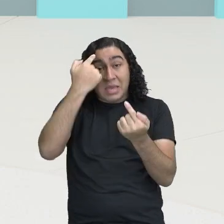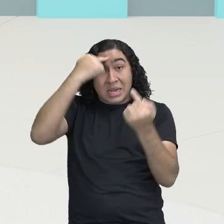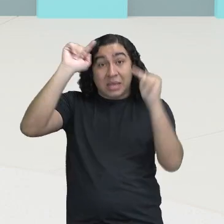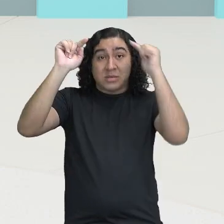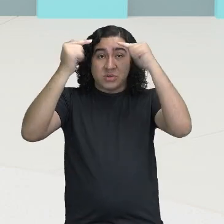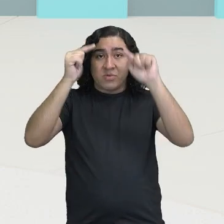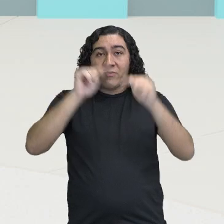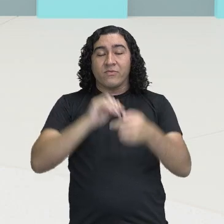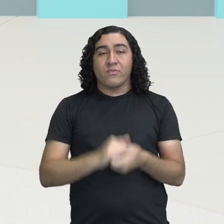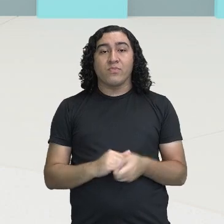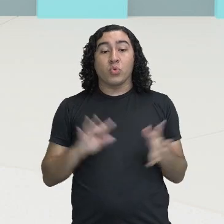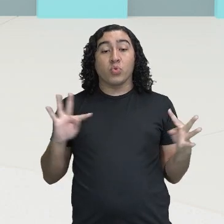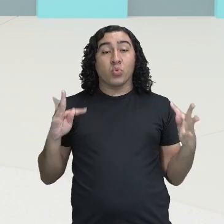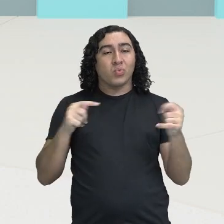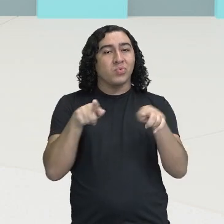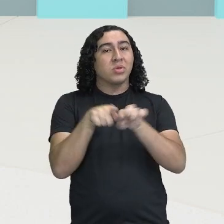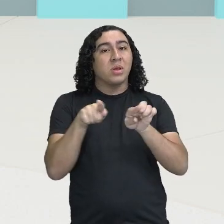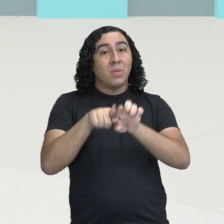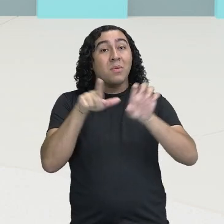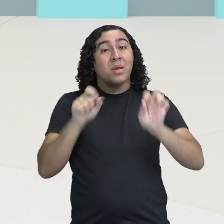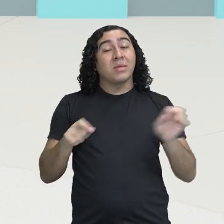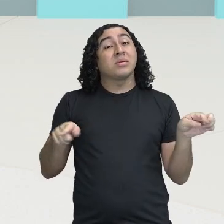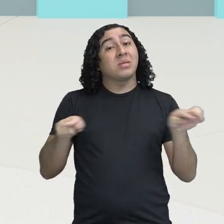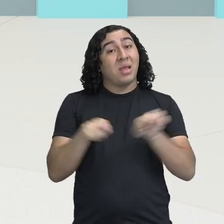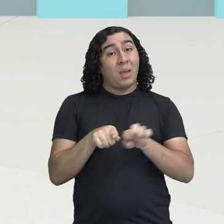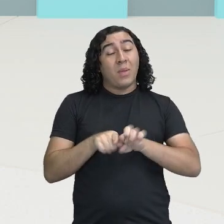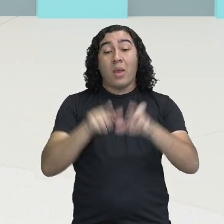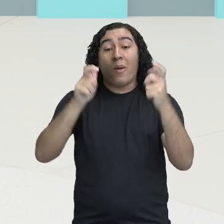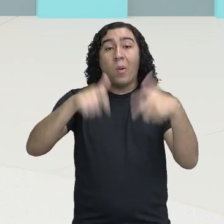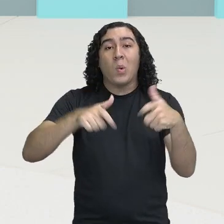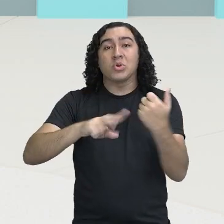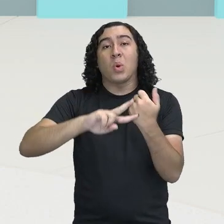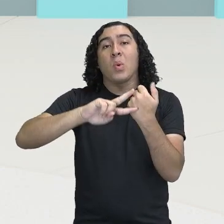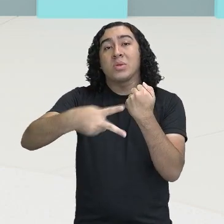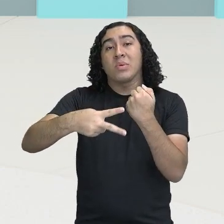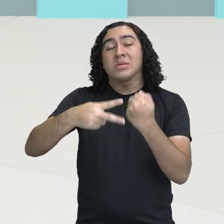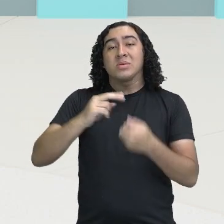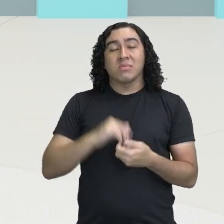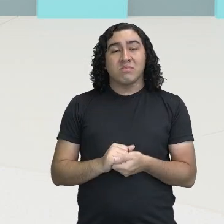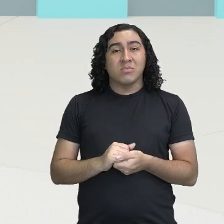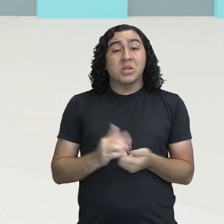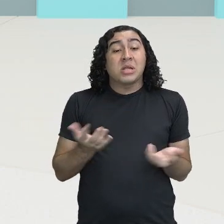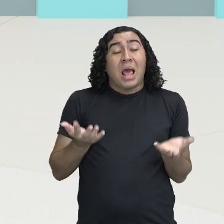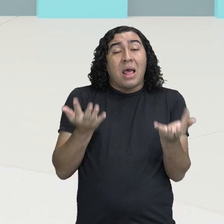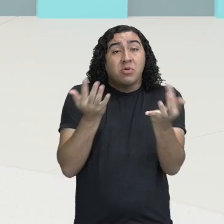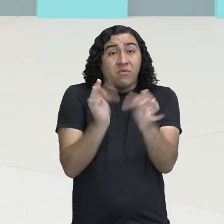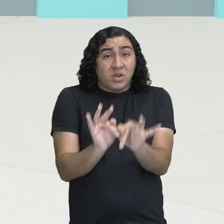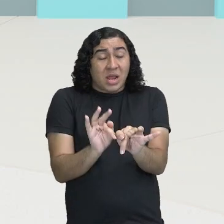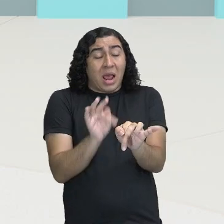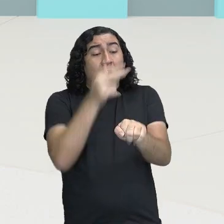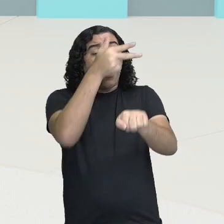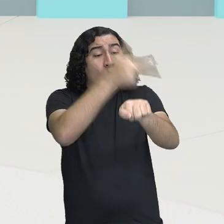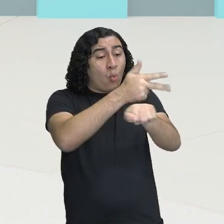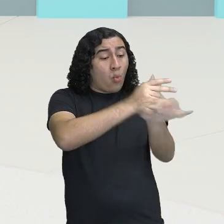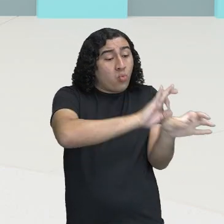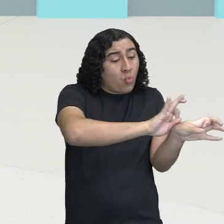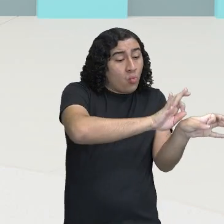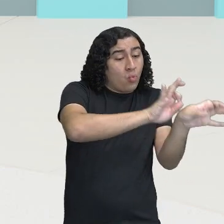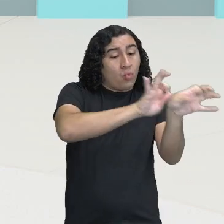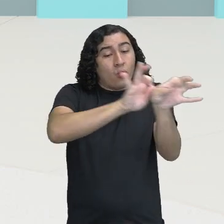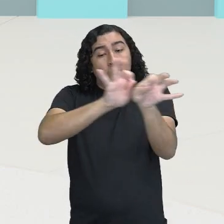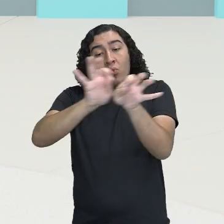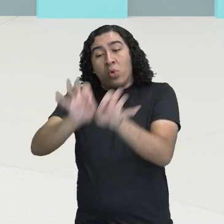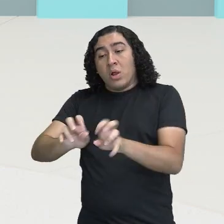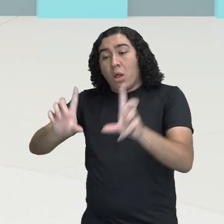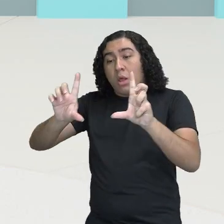isso tudo também vai ser refletido onde? No final, lá naquela produção, na fotografia. Vai